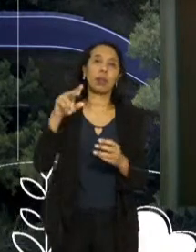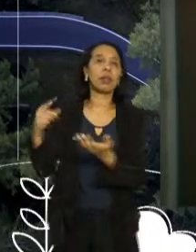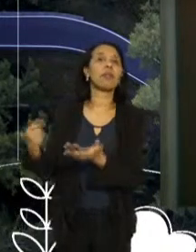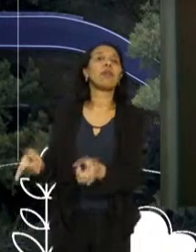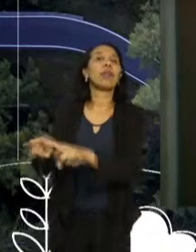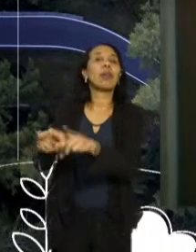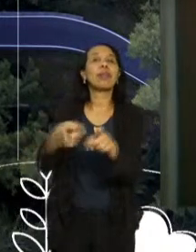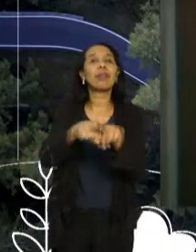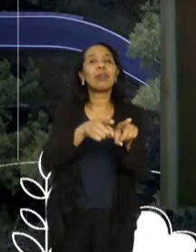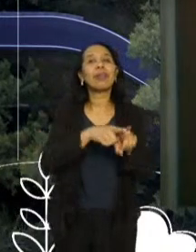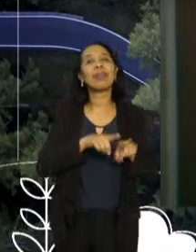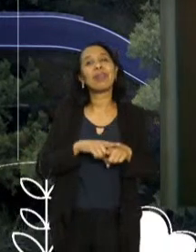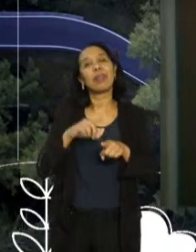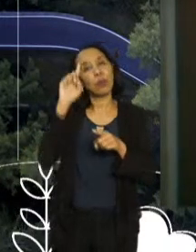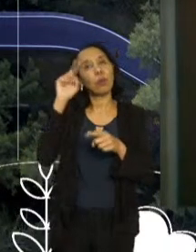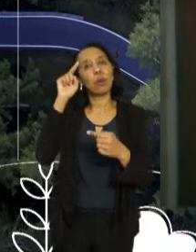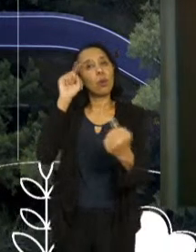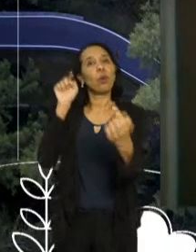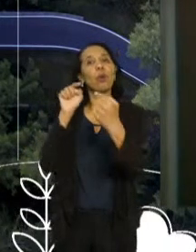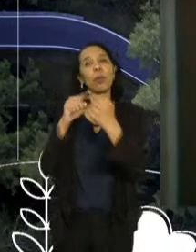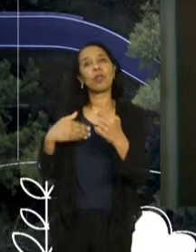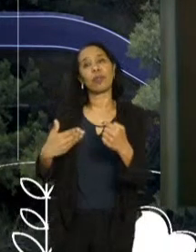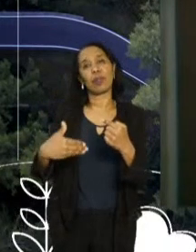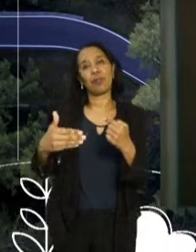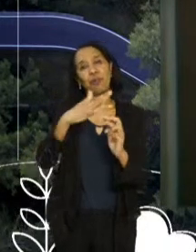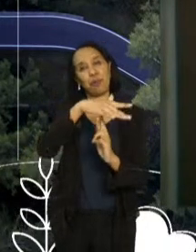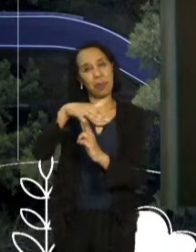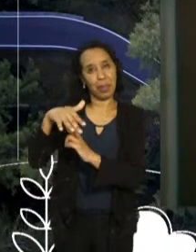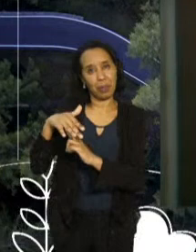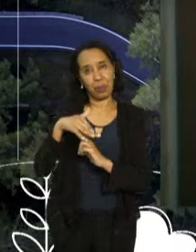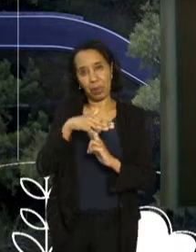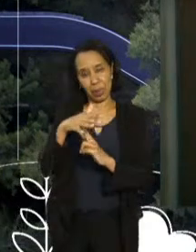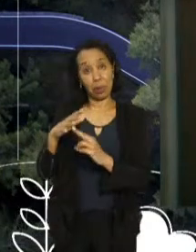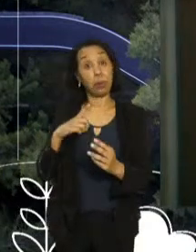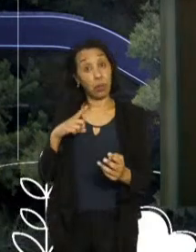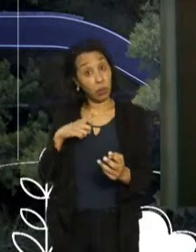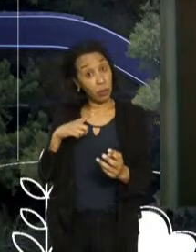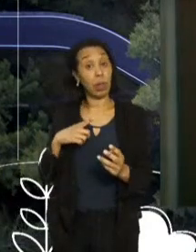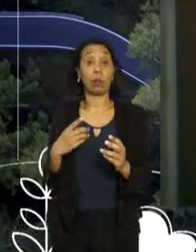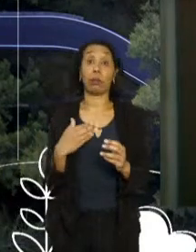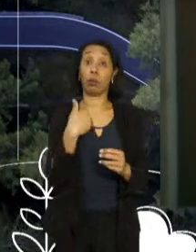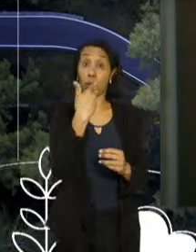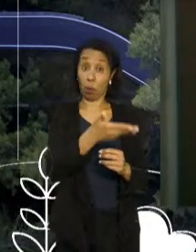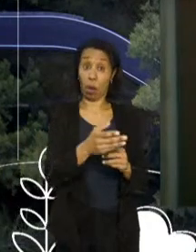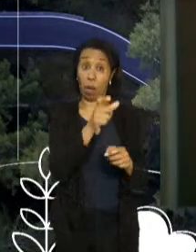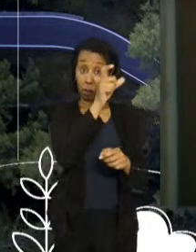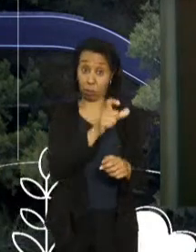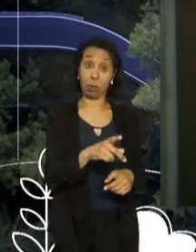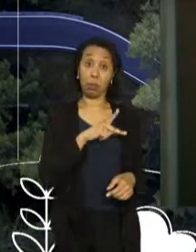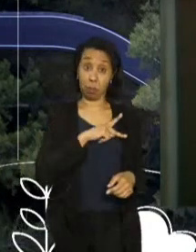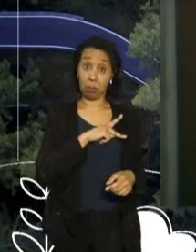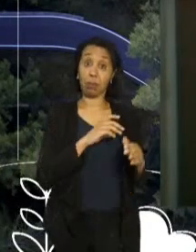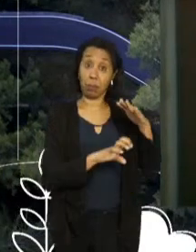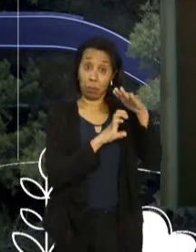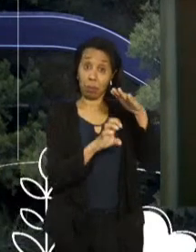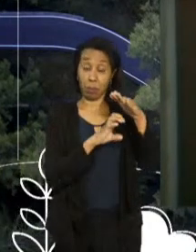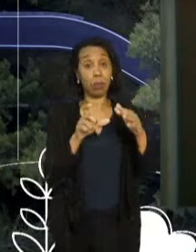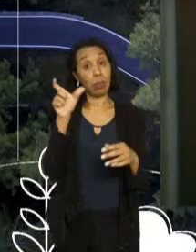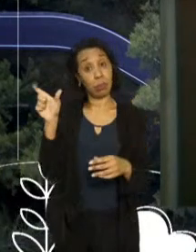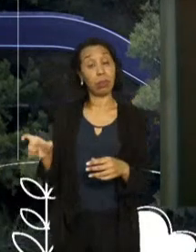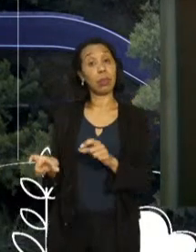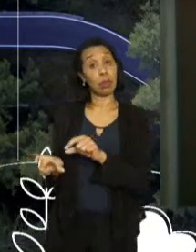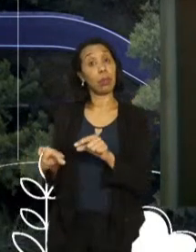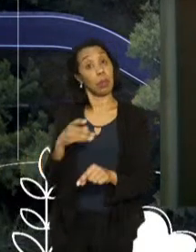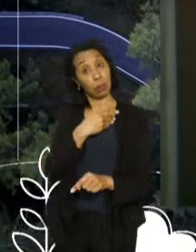né? Esse grande objetivo do desenvolvimento sustentável, onde nós temos de um lado o setor privado e de outro lado o próprio